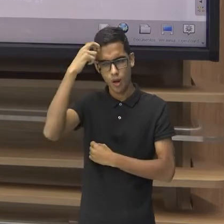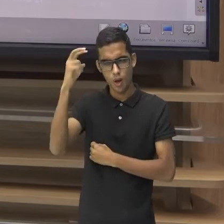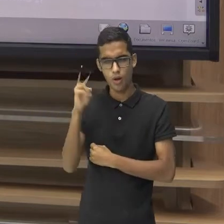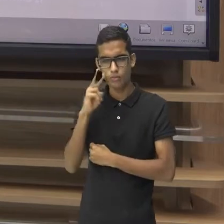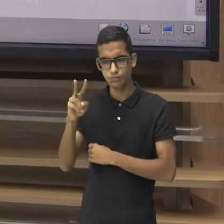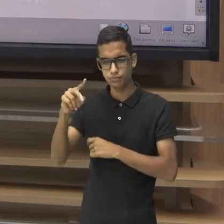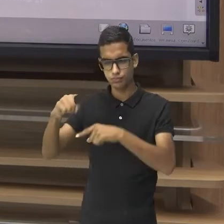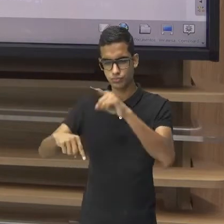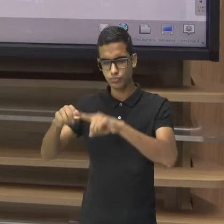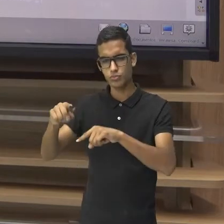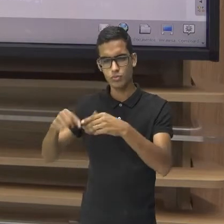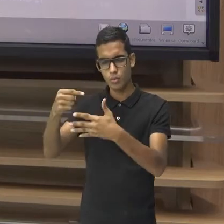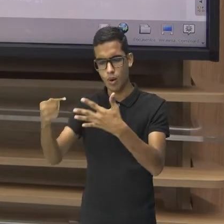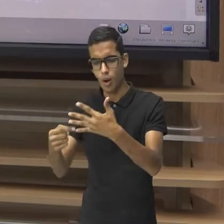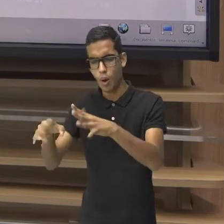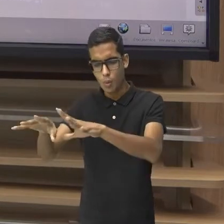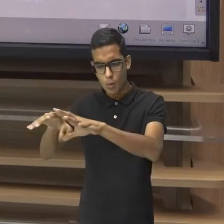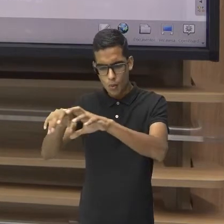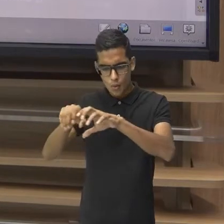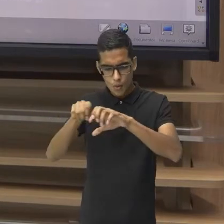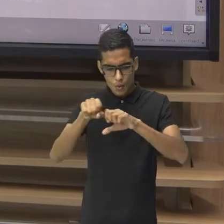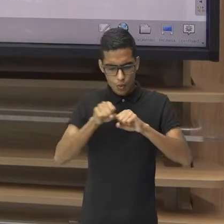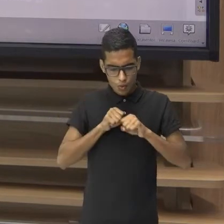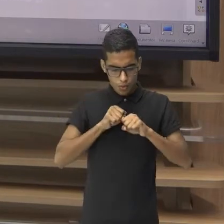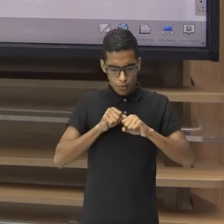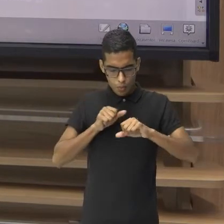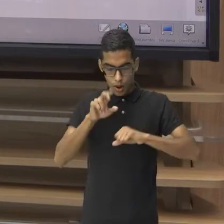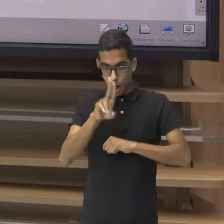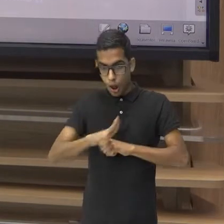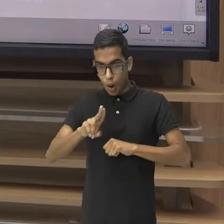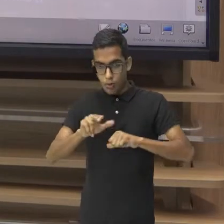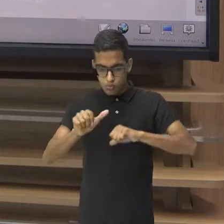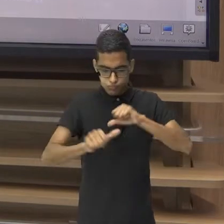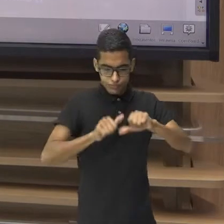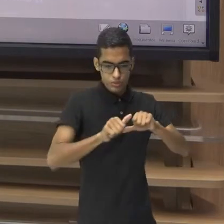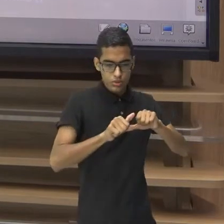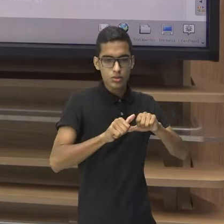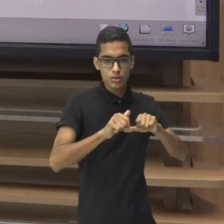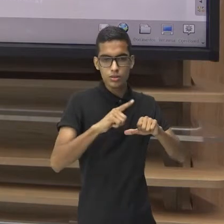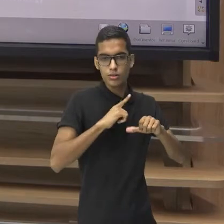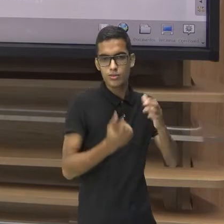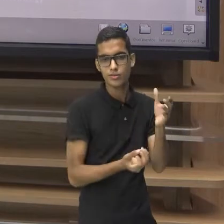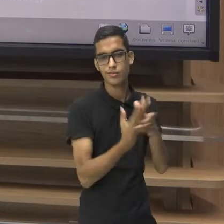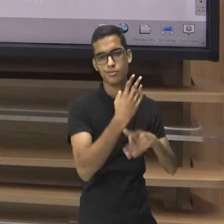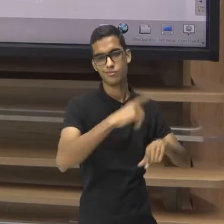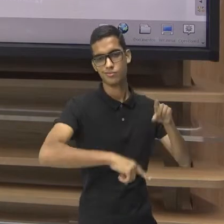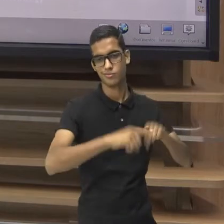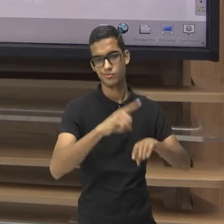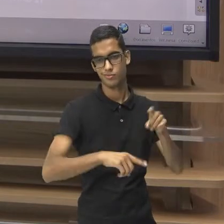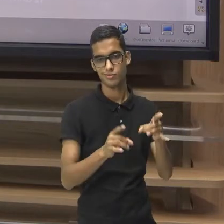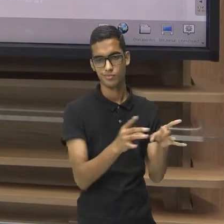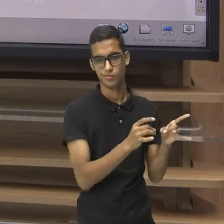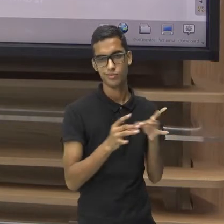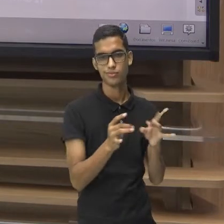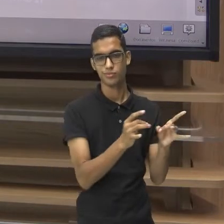das questões culturais para transformá-las em mercadoria? Os principais